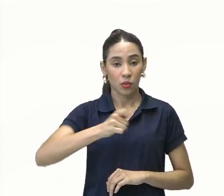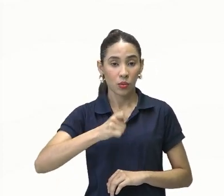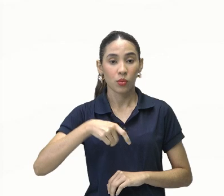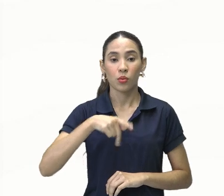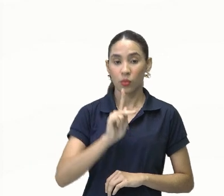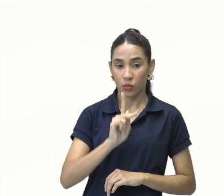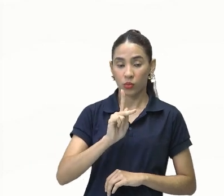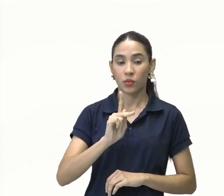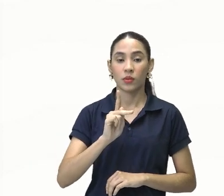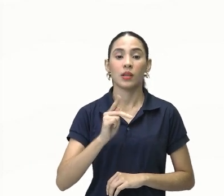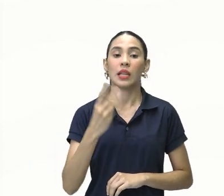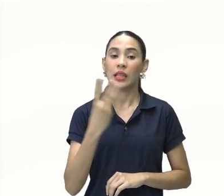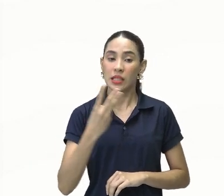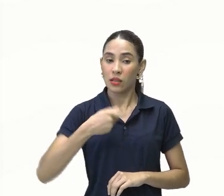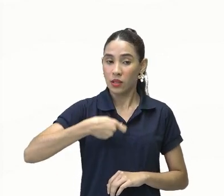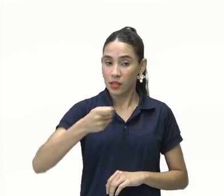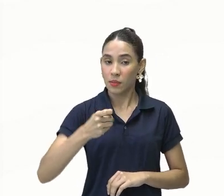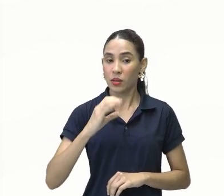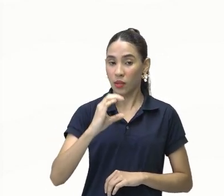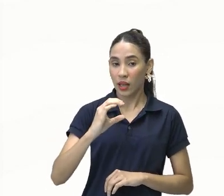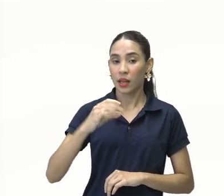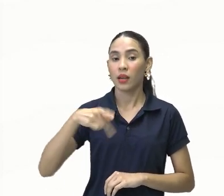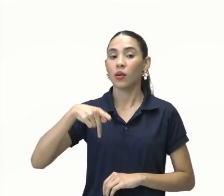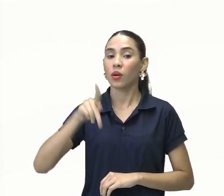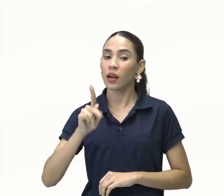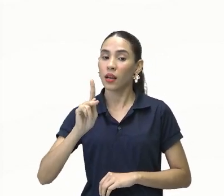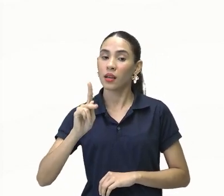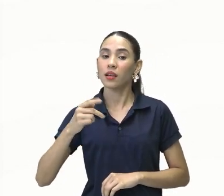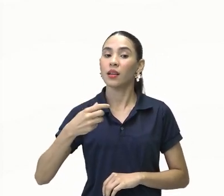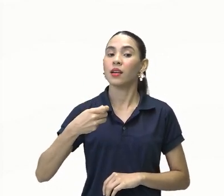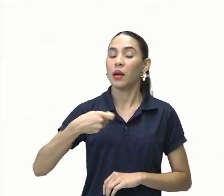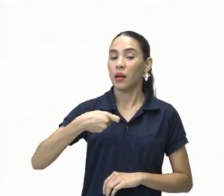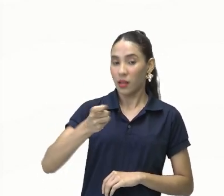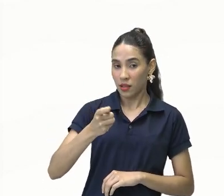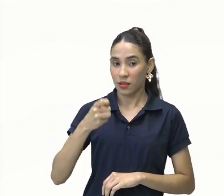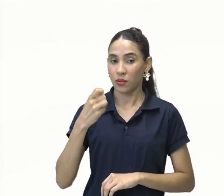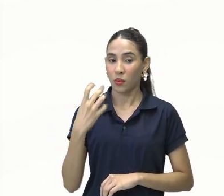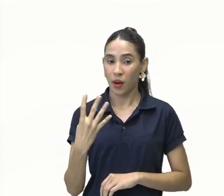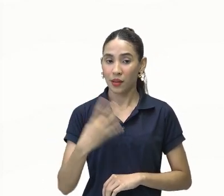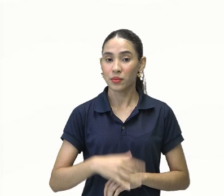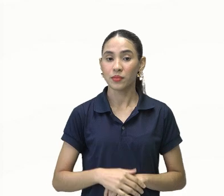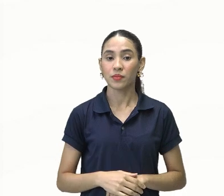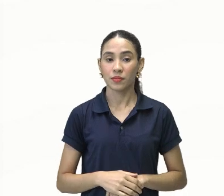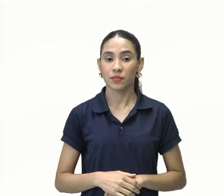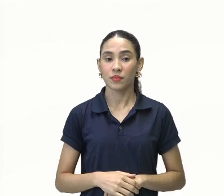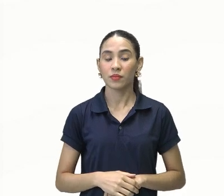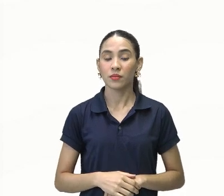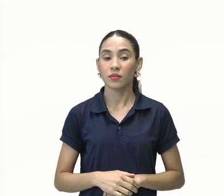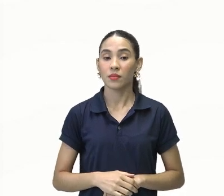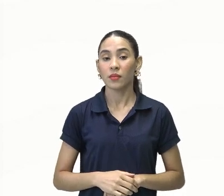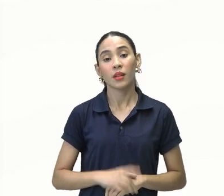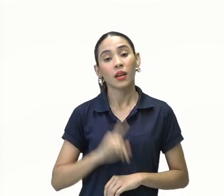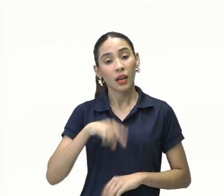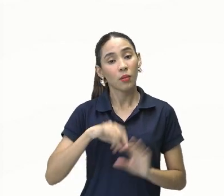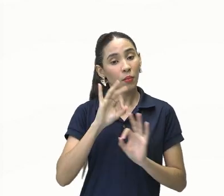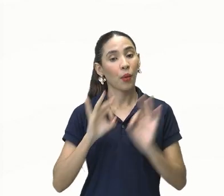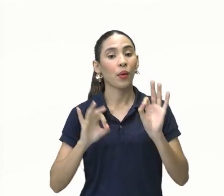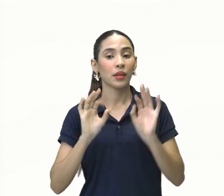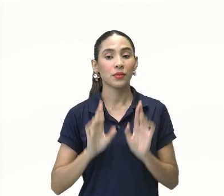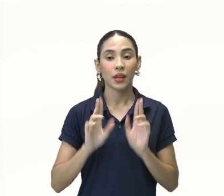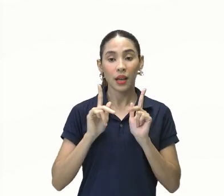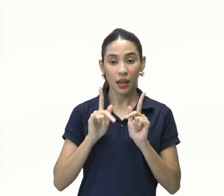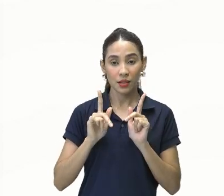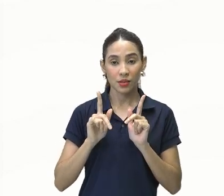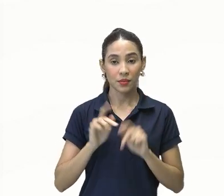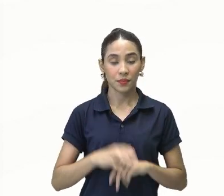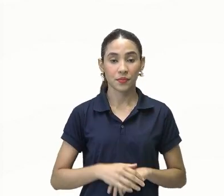lançamento, cara no terceiro lançamento, coroa no quarto lançamento. Já é uma ordem diferente,